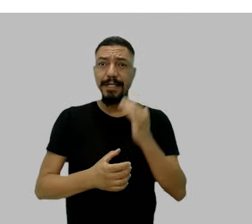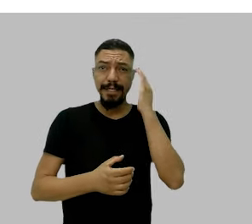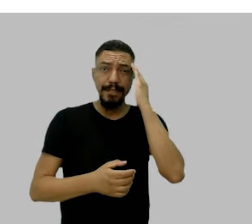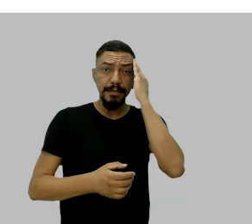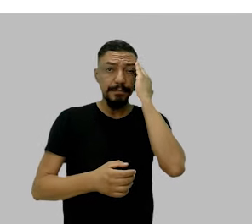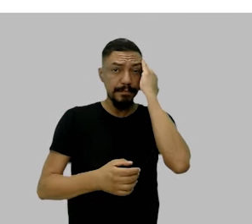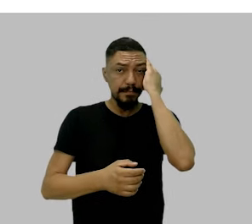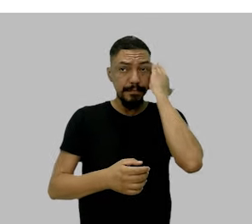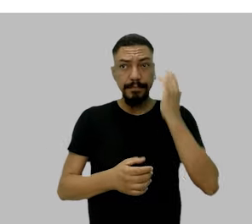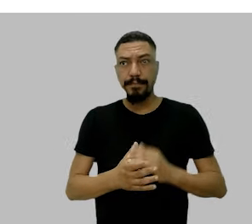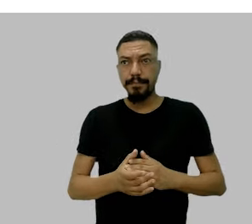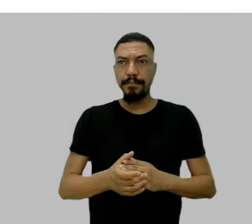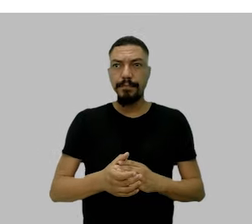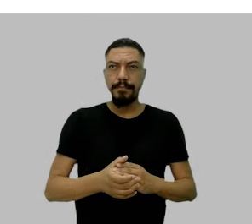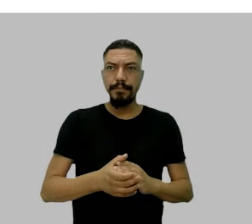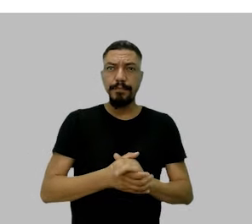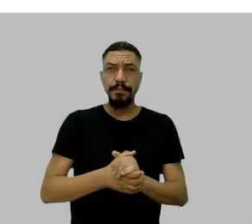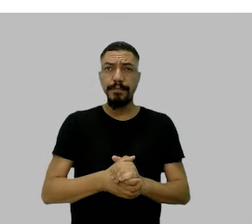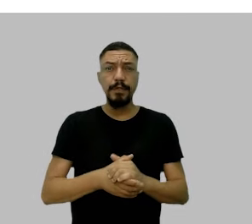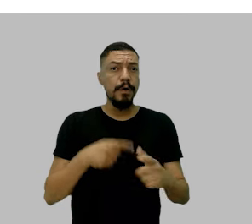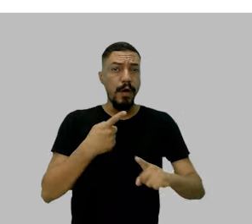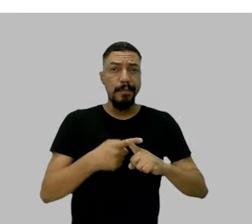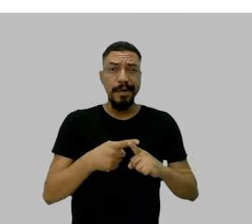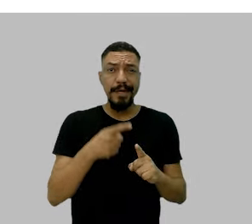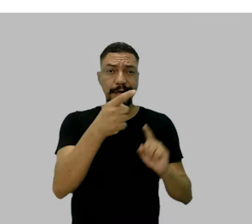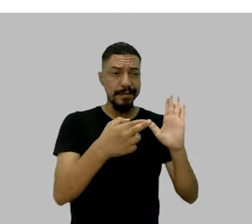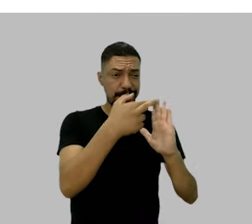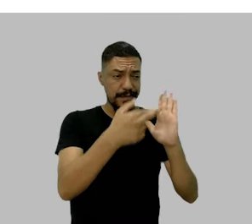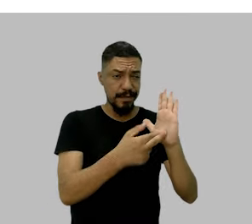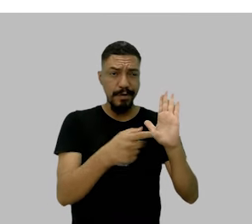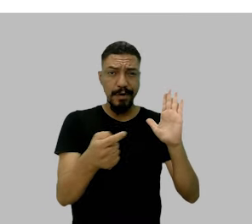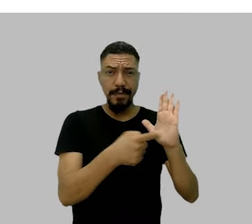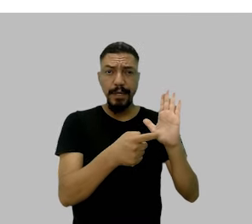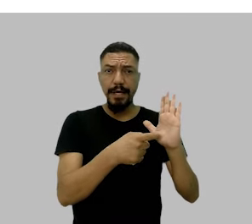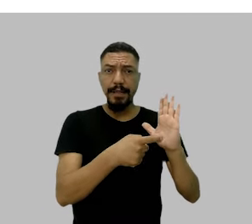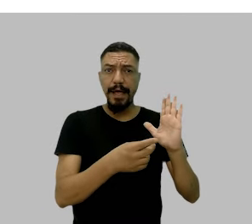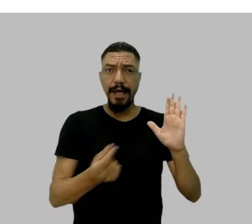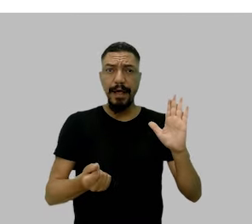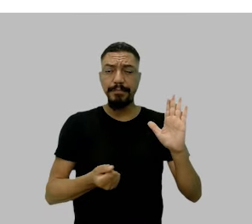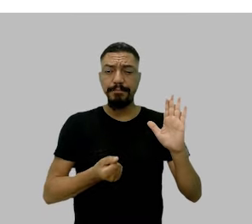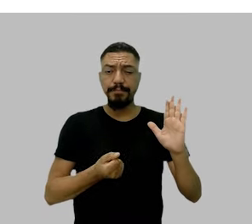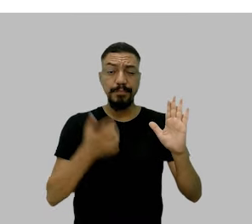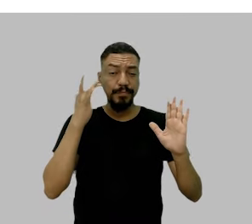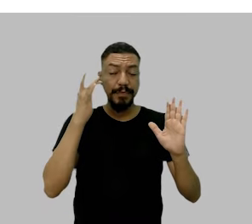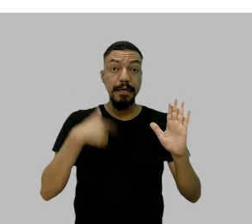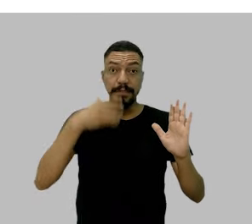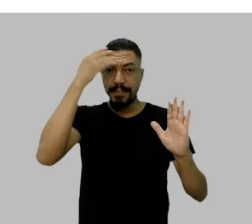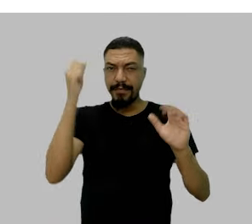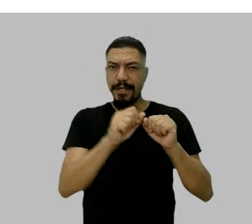da prestação em si. Por quê? Porque o relatório, de certa forma, eu não sei se de fazer, mas quando ele está pronto é